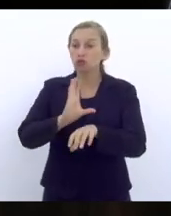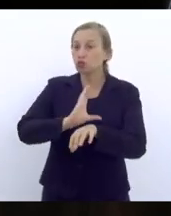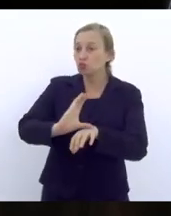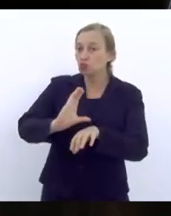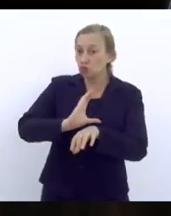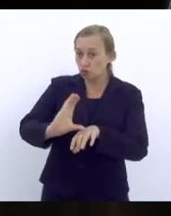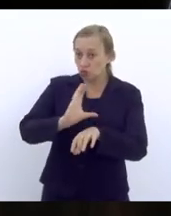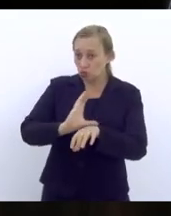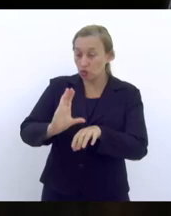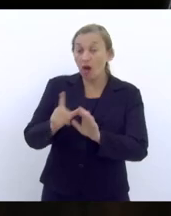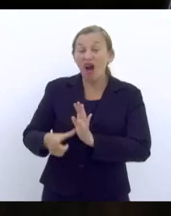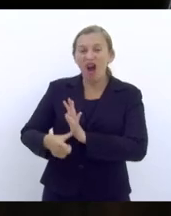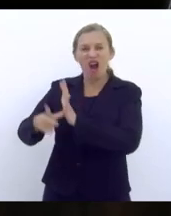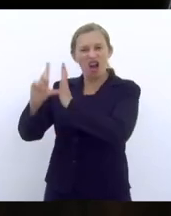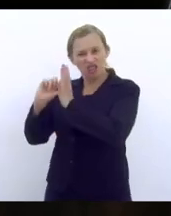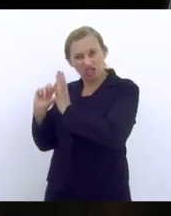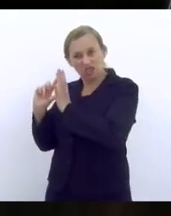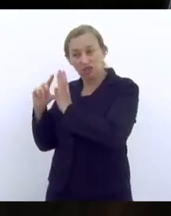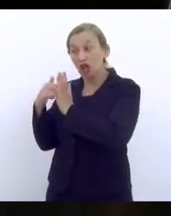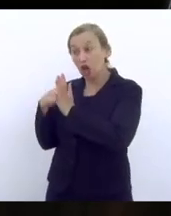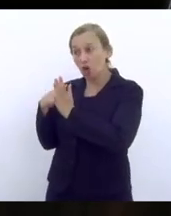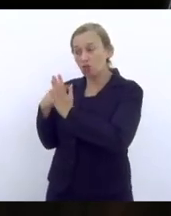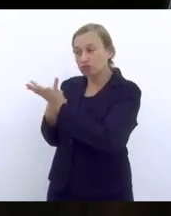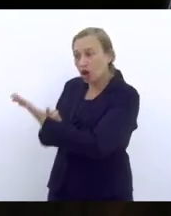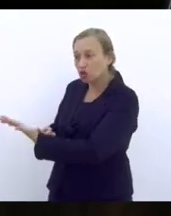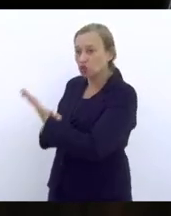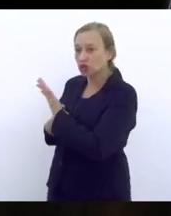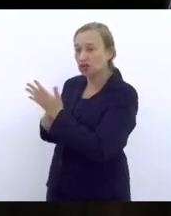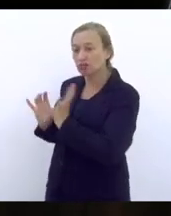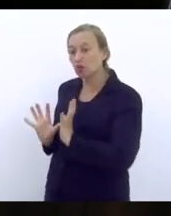que antes eu fui ajudado